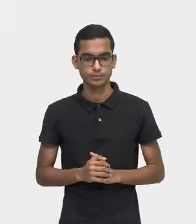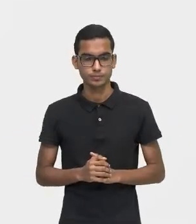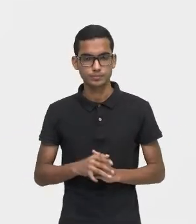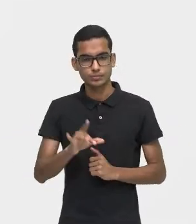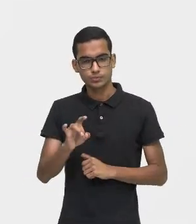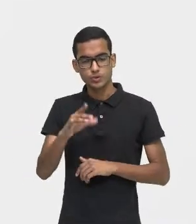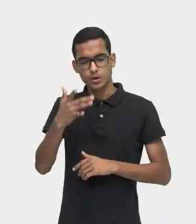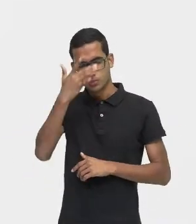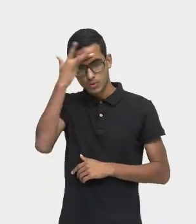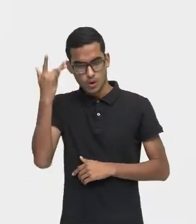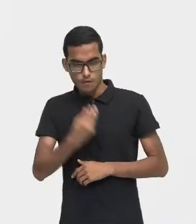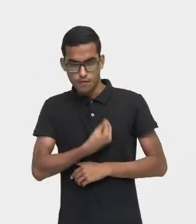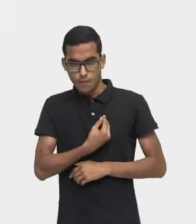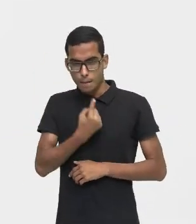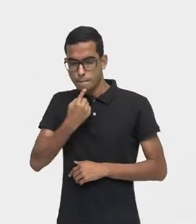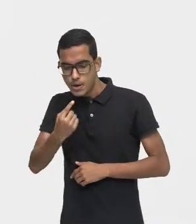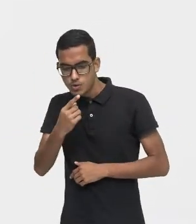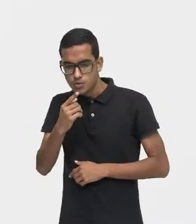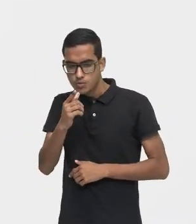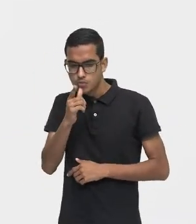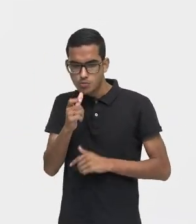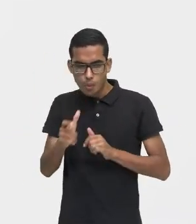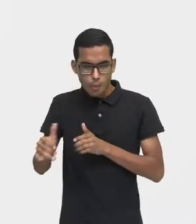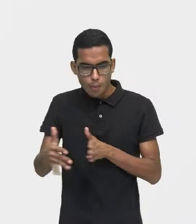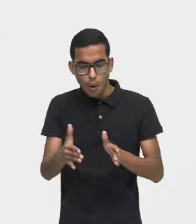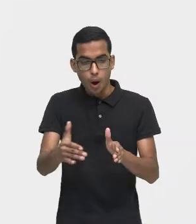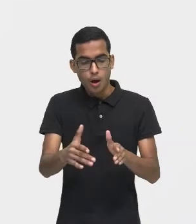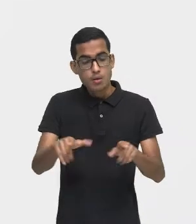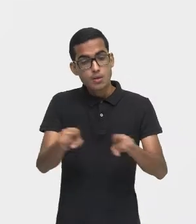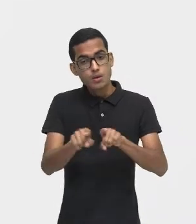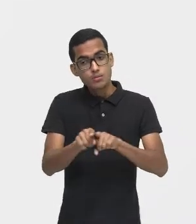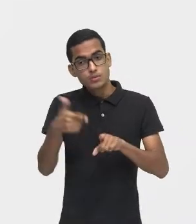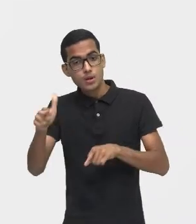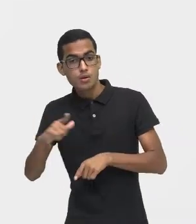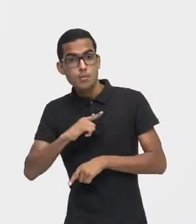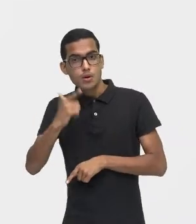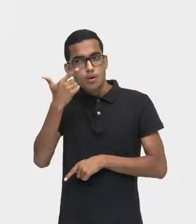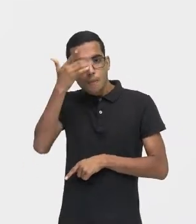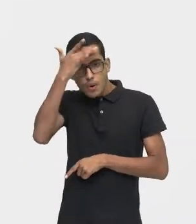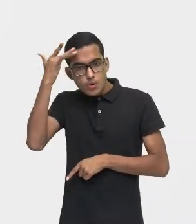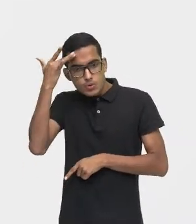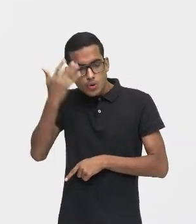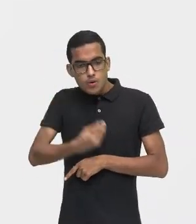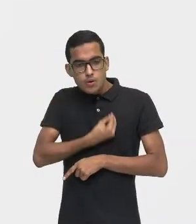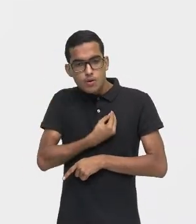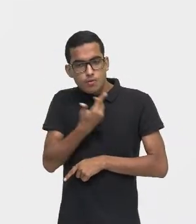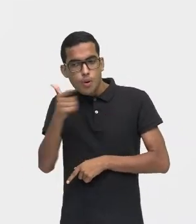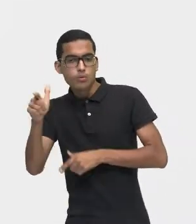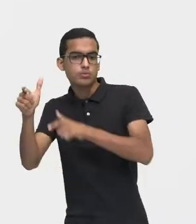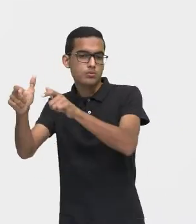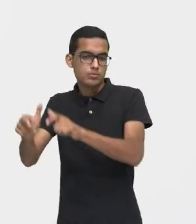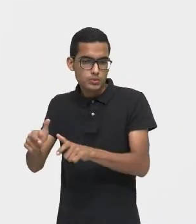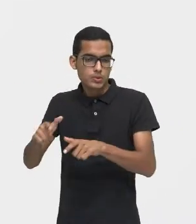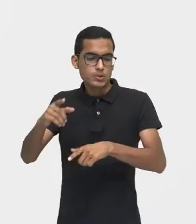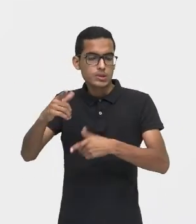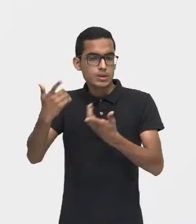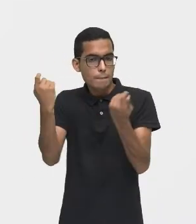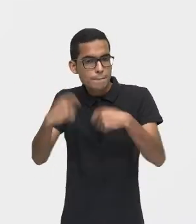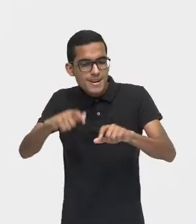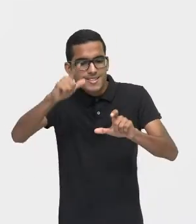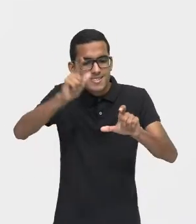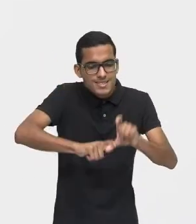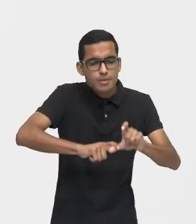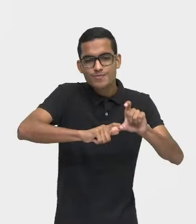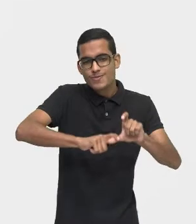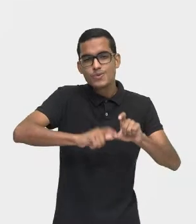próximo desses rios, as outras pessoas também que habitam aí em outros lugares que dependem de mercadorias, de matérias,